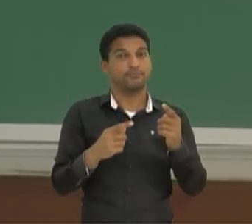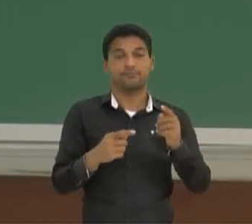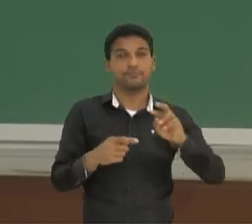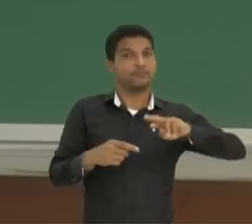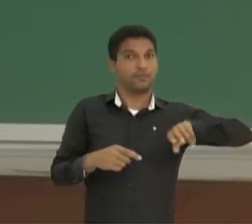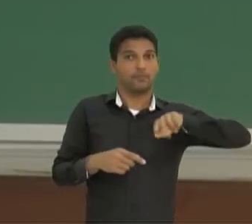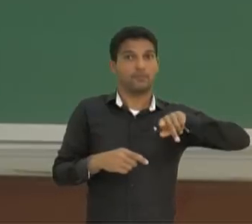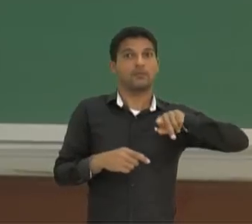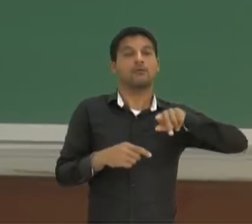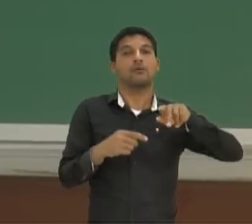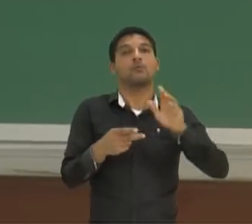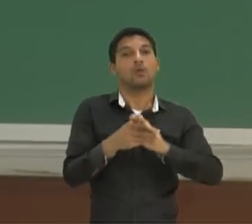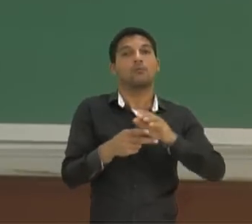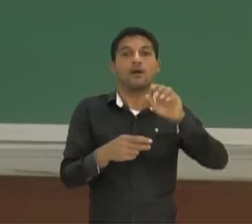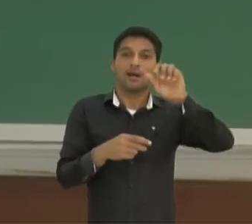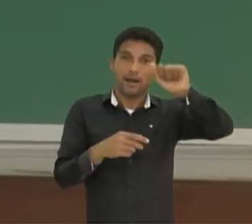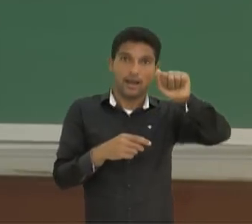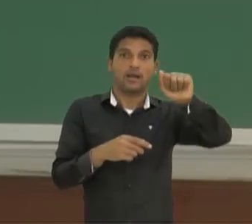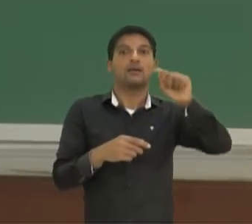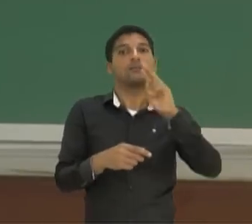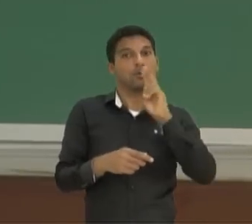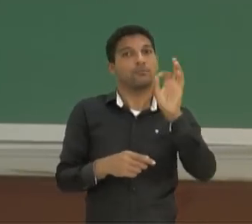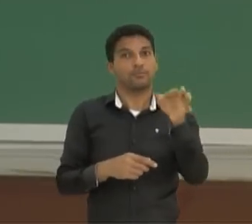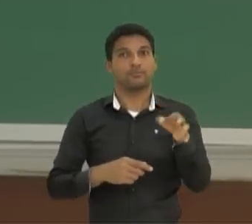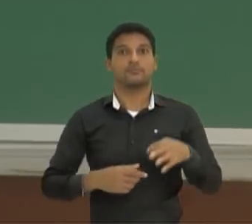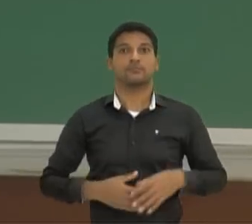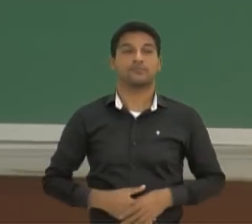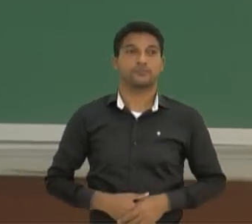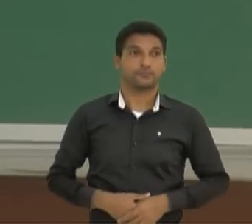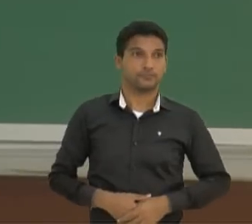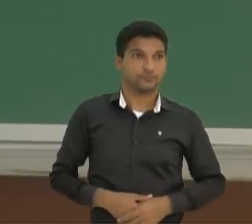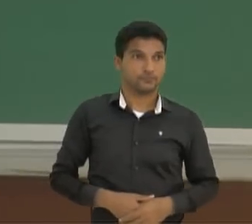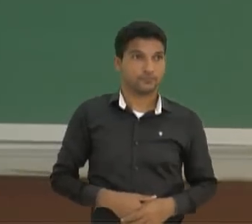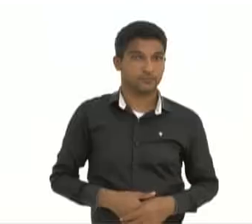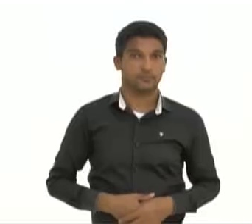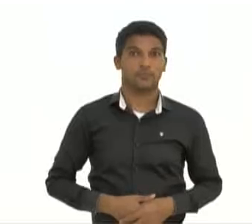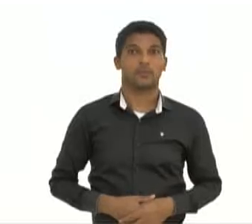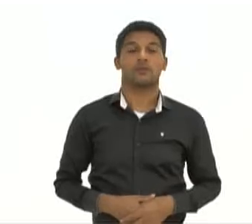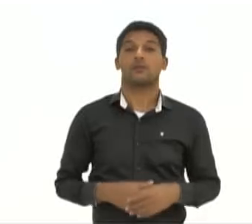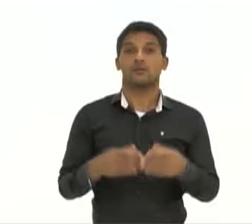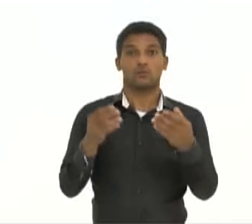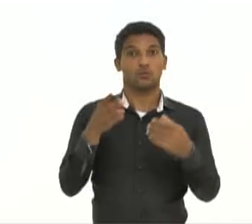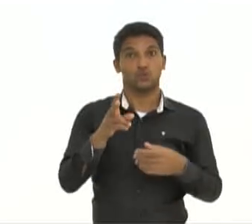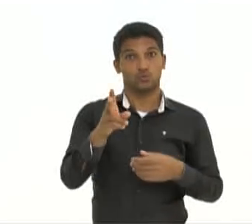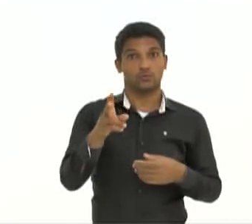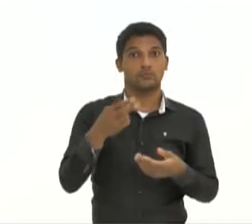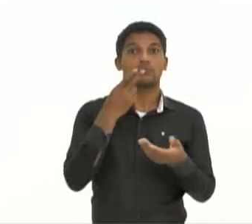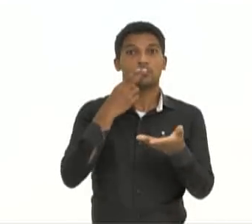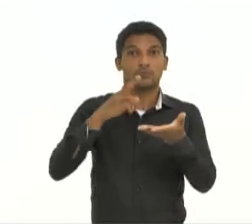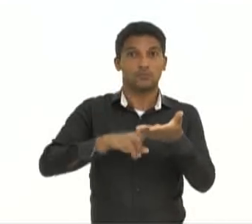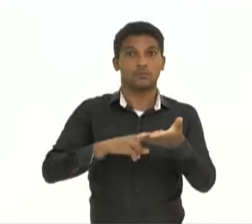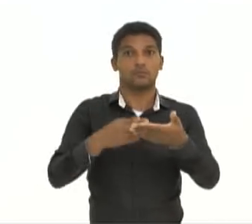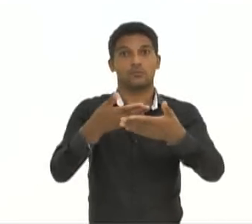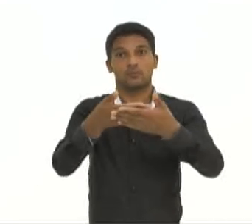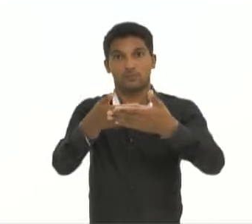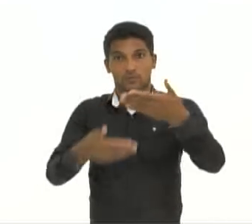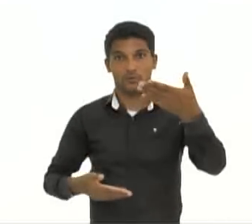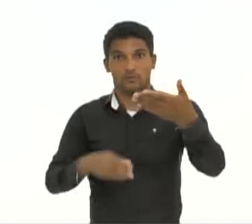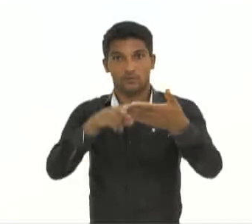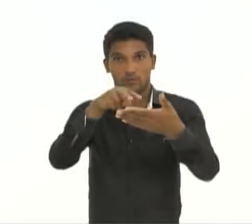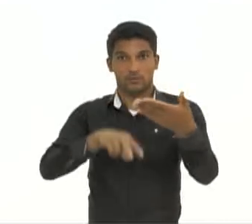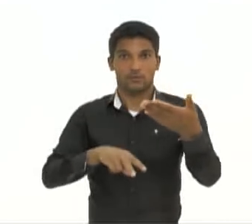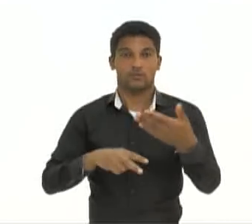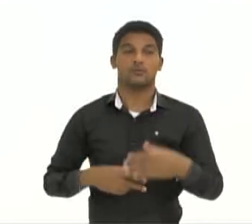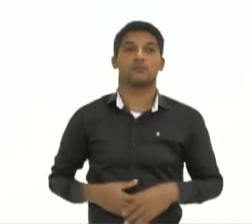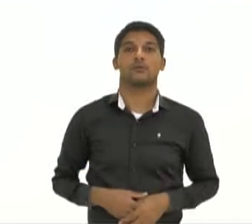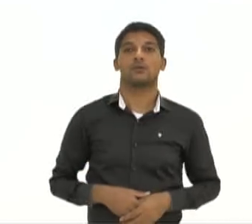então. Leiam aqui comigo, olha, continuando a carta, né? Dessa forma, estando dentro do prazo previsto